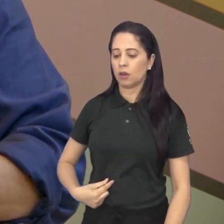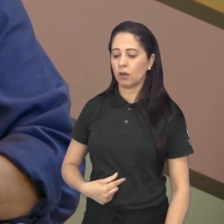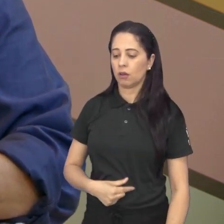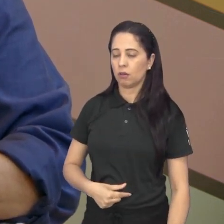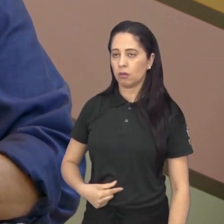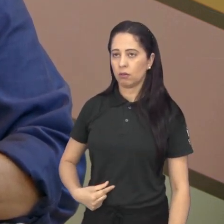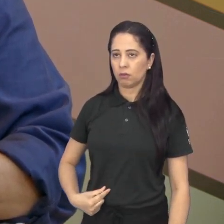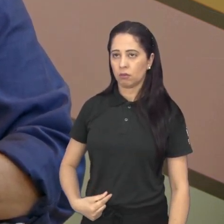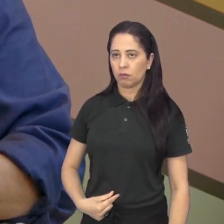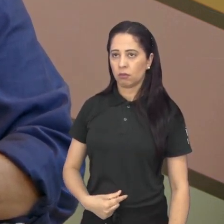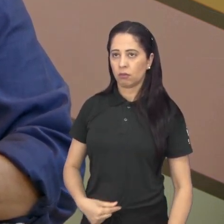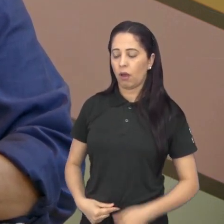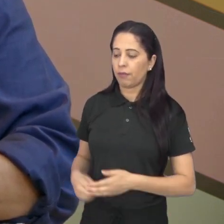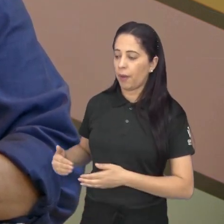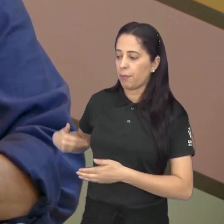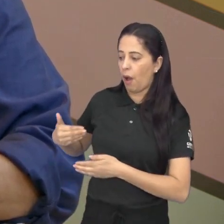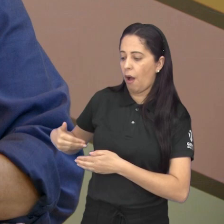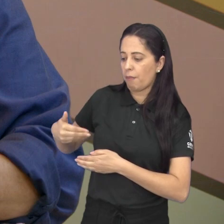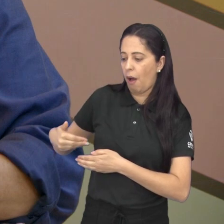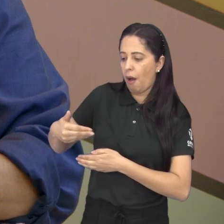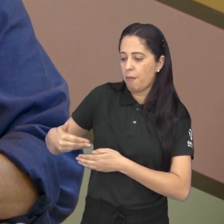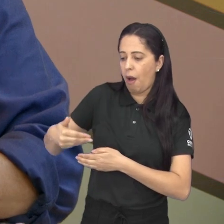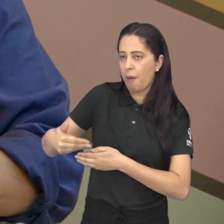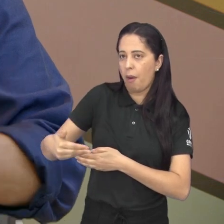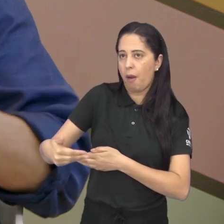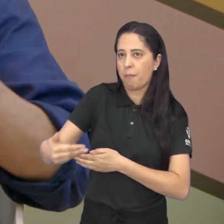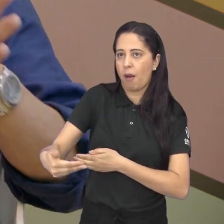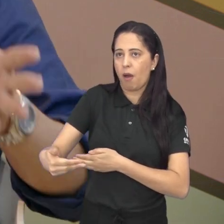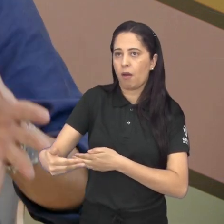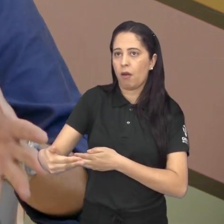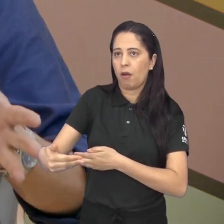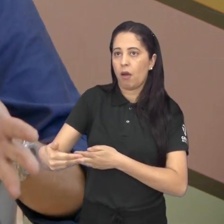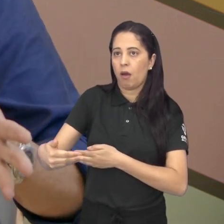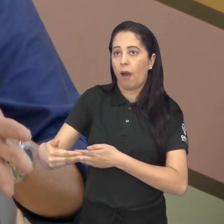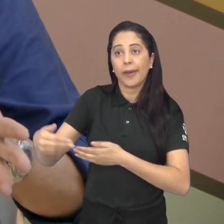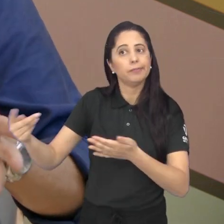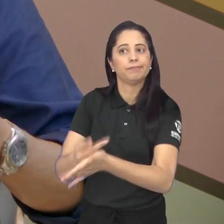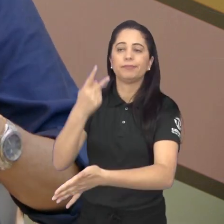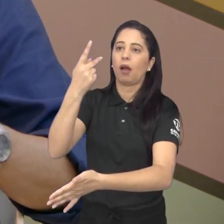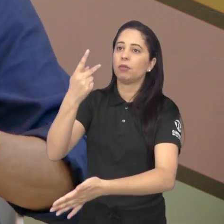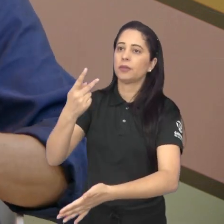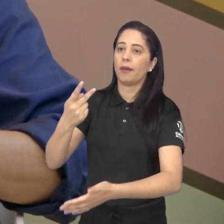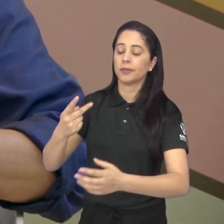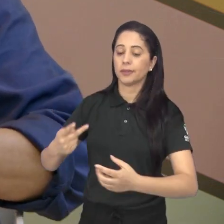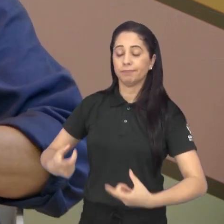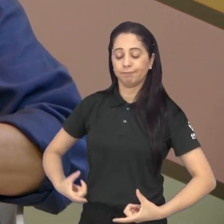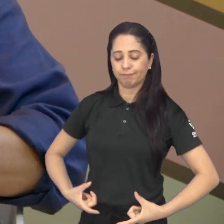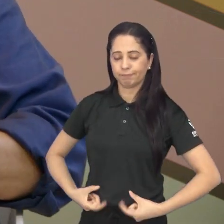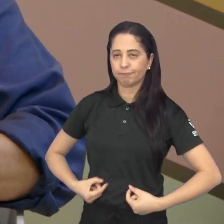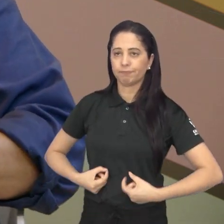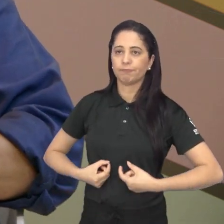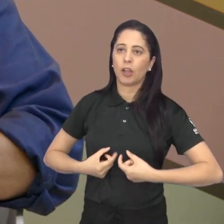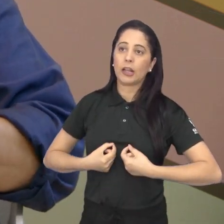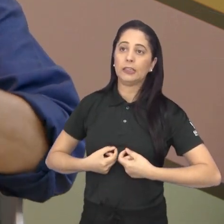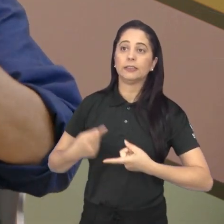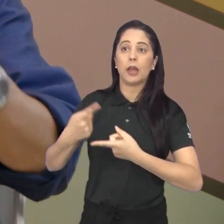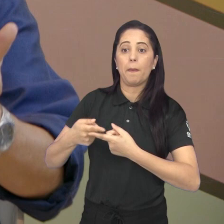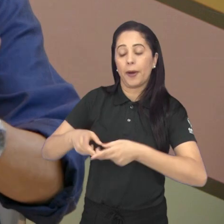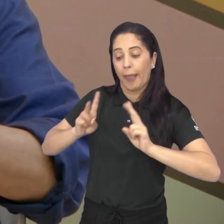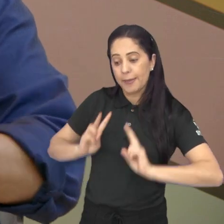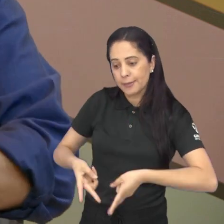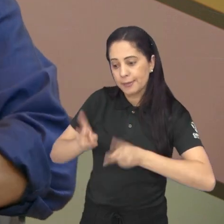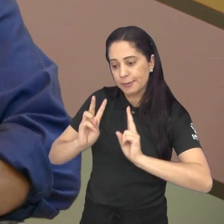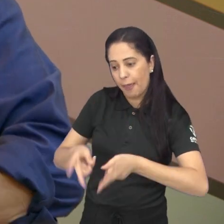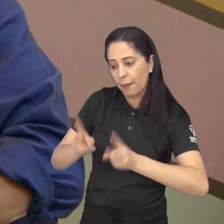o gene, né, uma determinação genética, mas o hábito de vida dela é que vai determinar a ativação ou